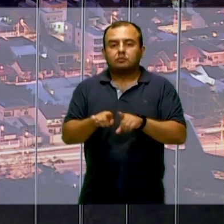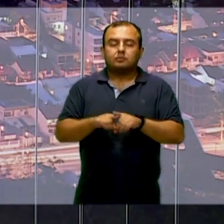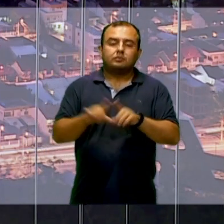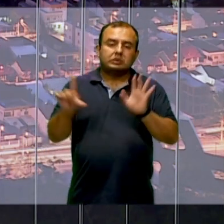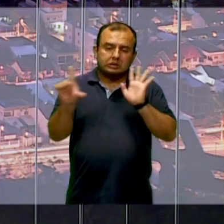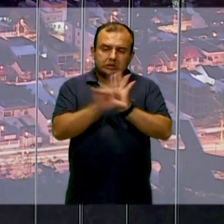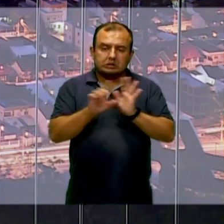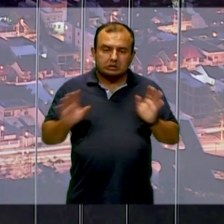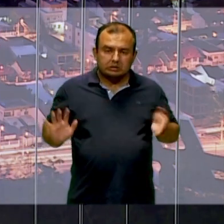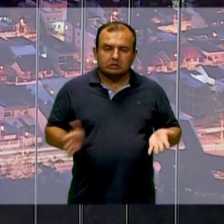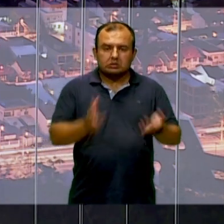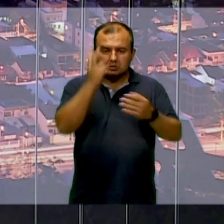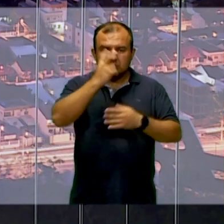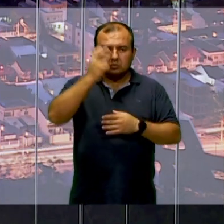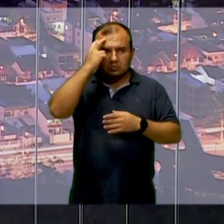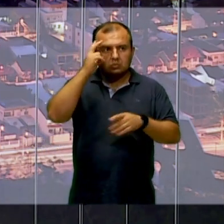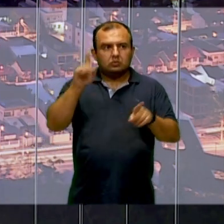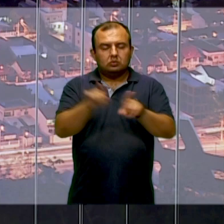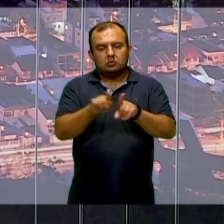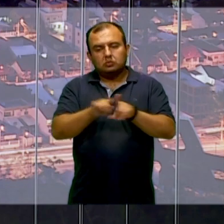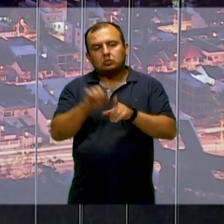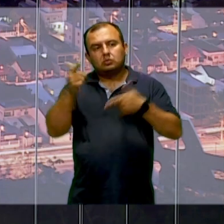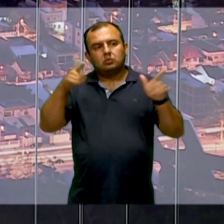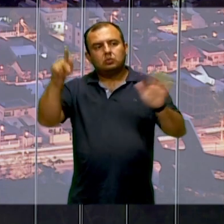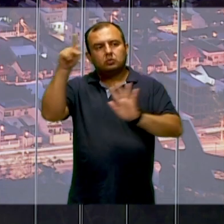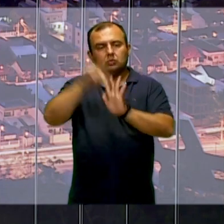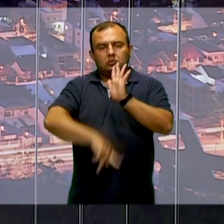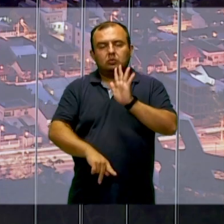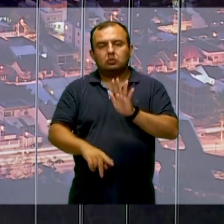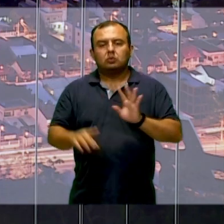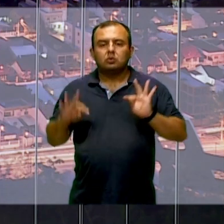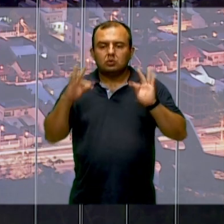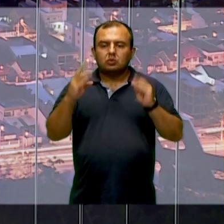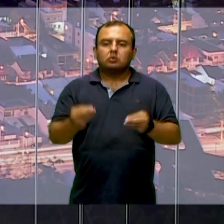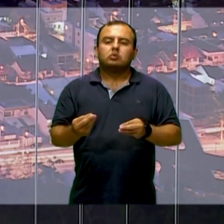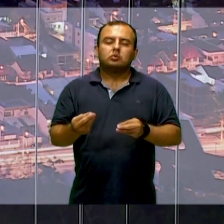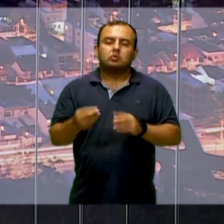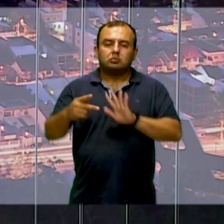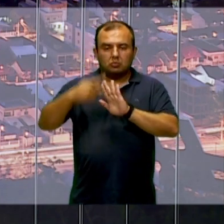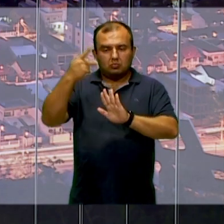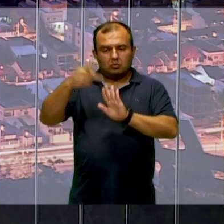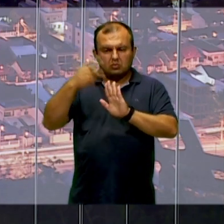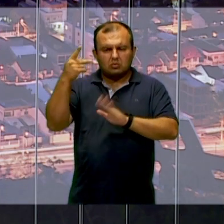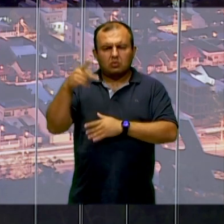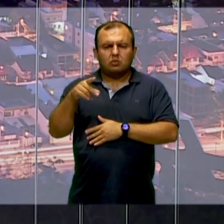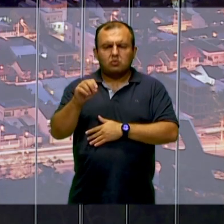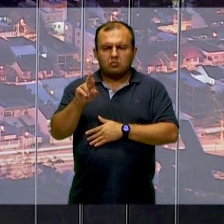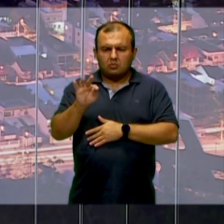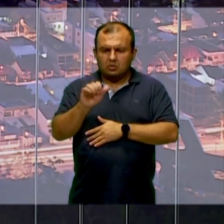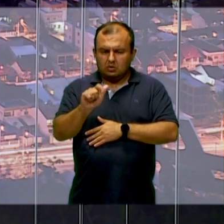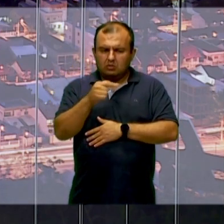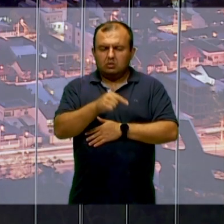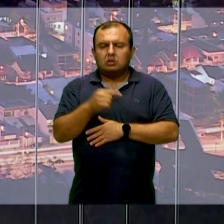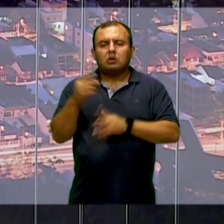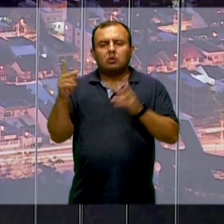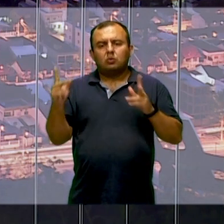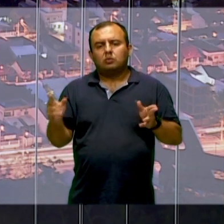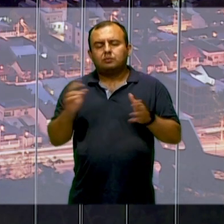Incentivo à Cultura e para outros projetos, eu imagino que vai passar tudo pelo mesmo portal, que é